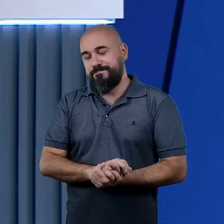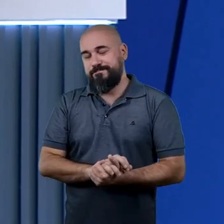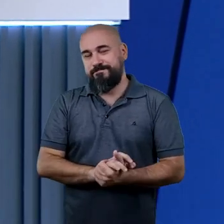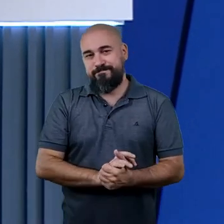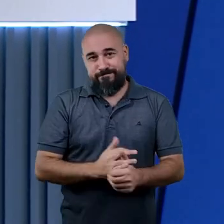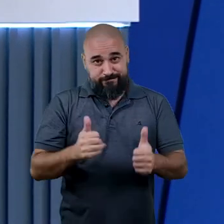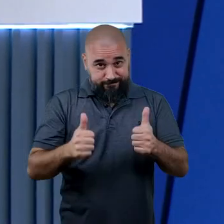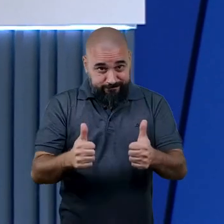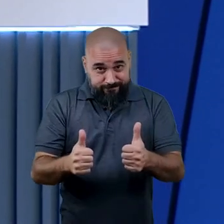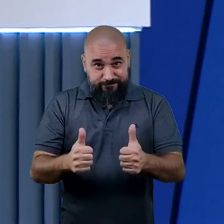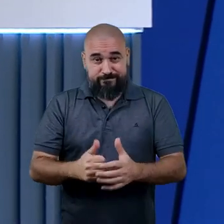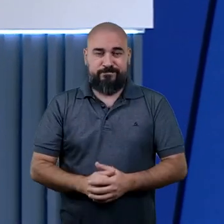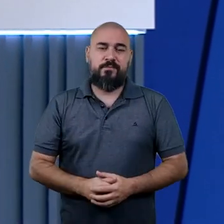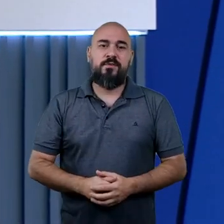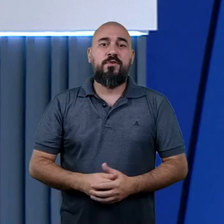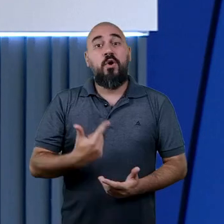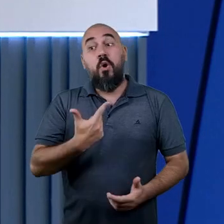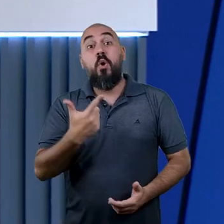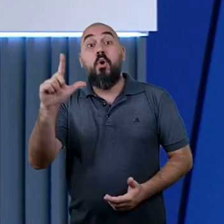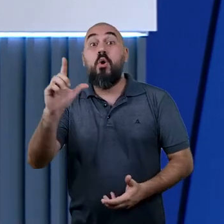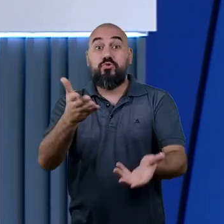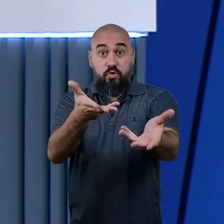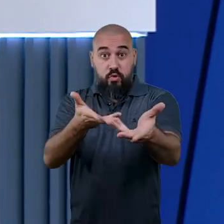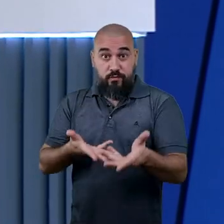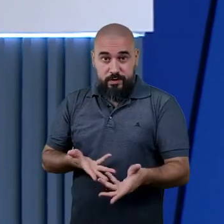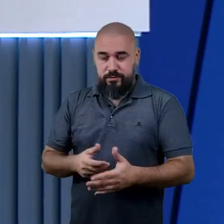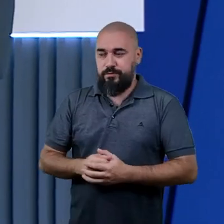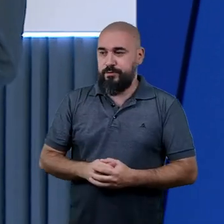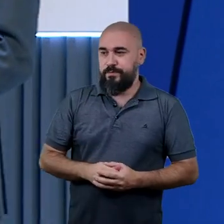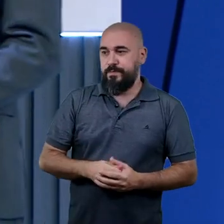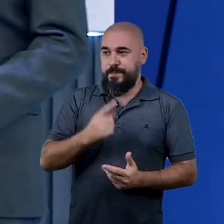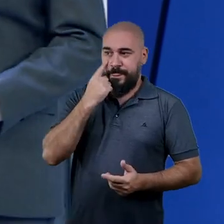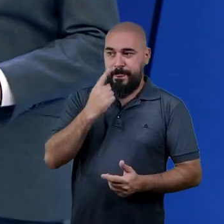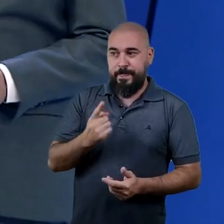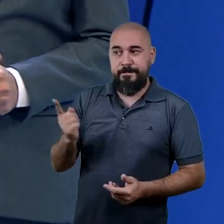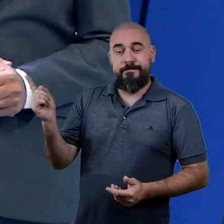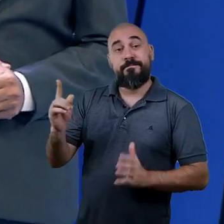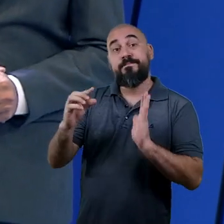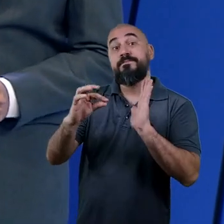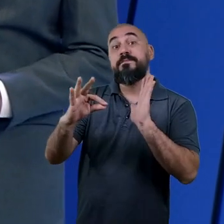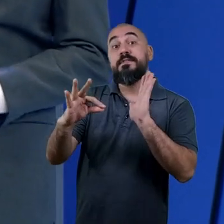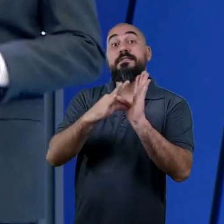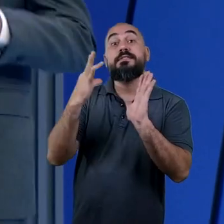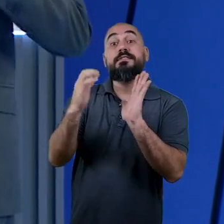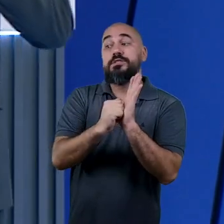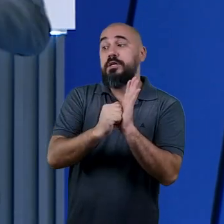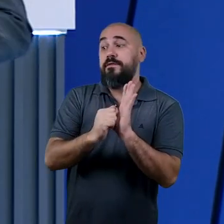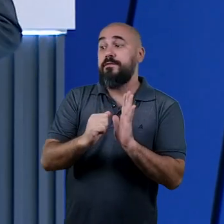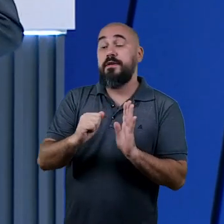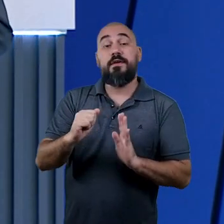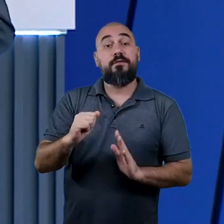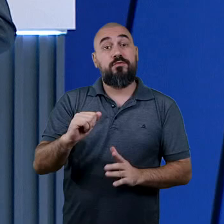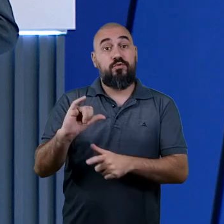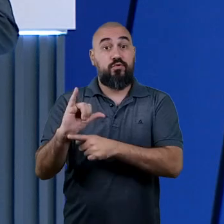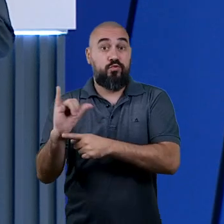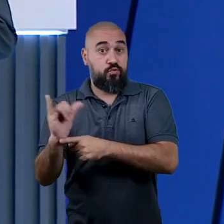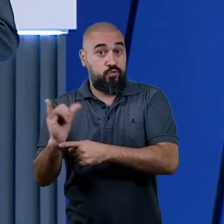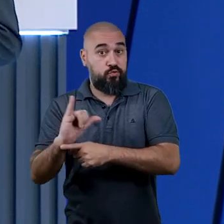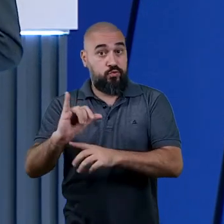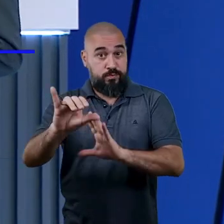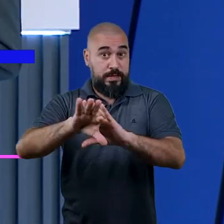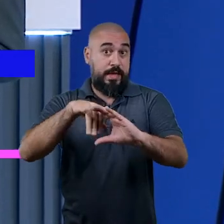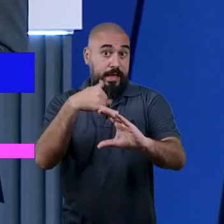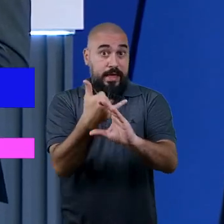O segundo convite que eu quero fazer para você é para se inscrever no nosso canal no YouTube, tá